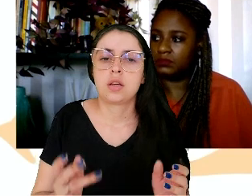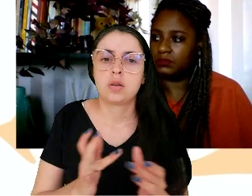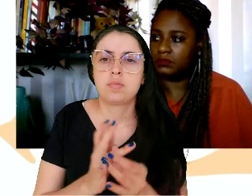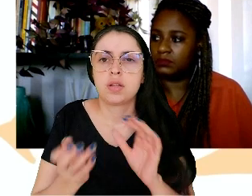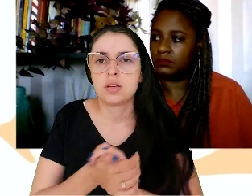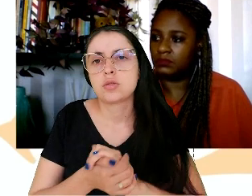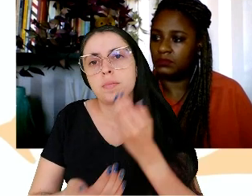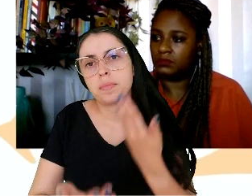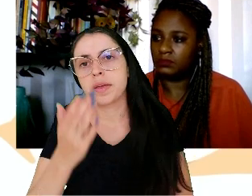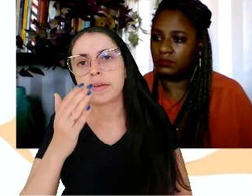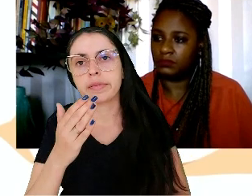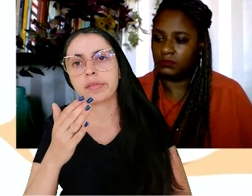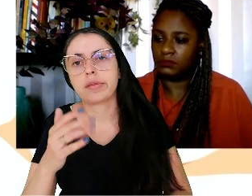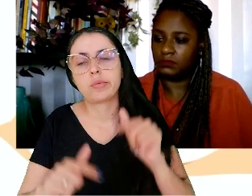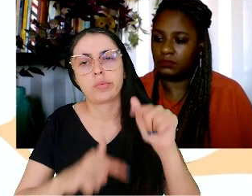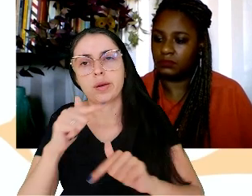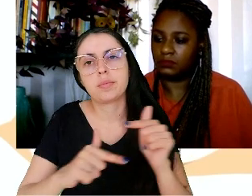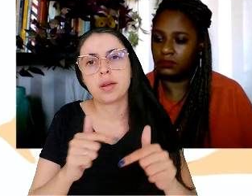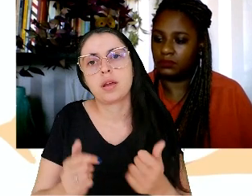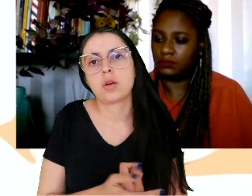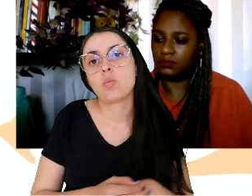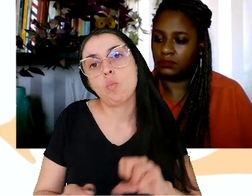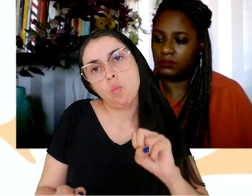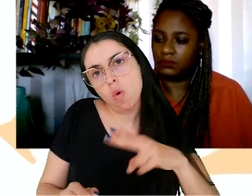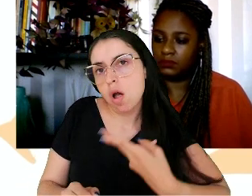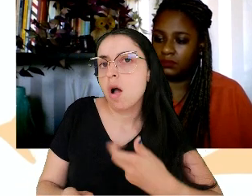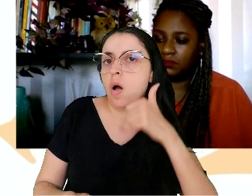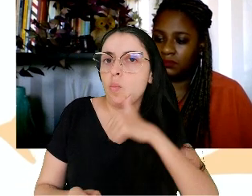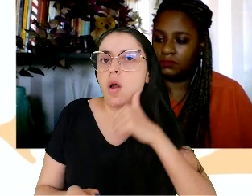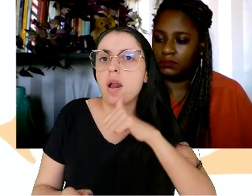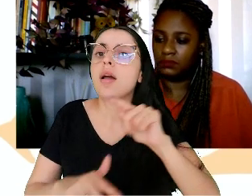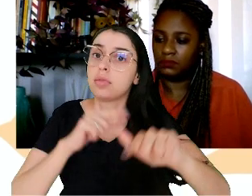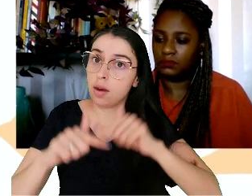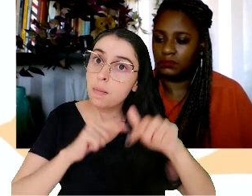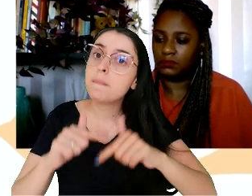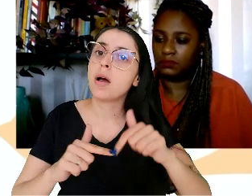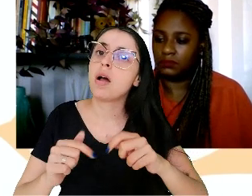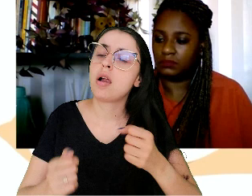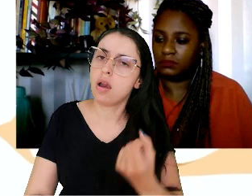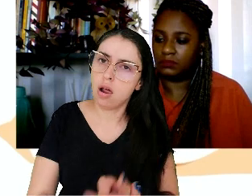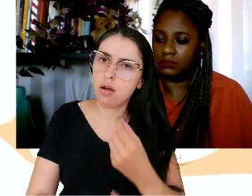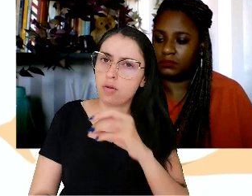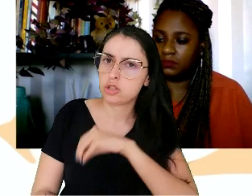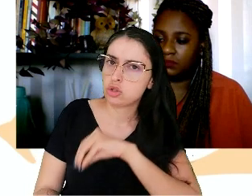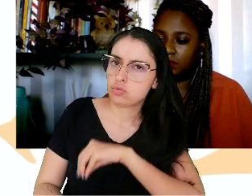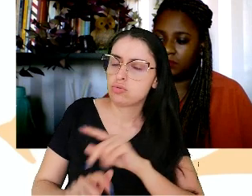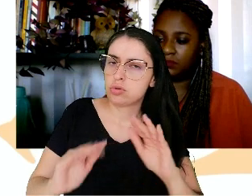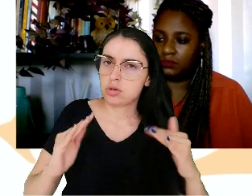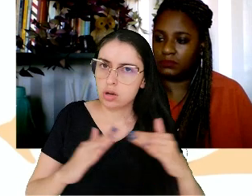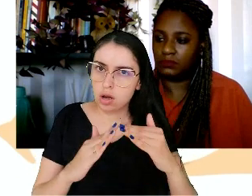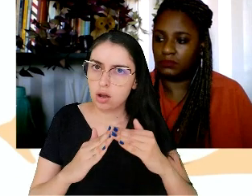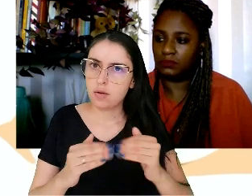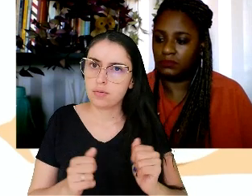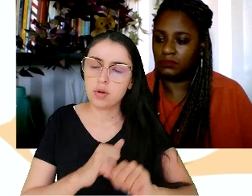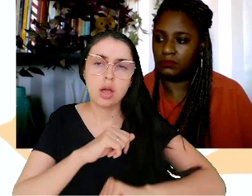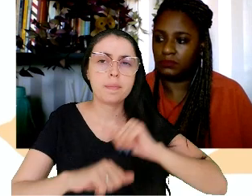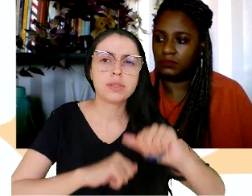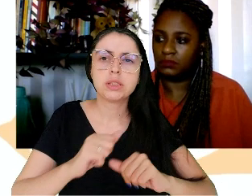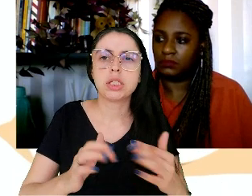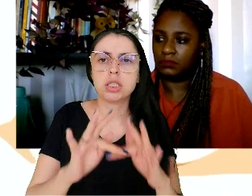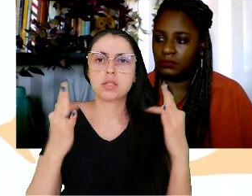perderam o emprego ou de mulheres que são as mantenedoras do lar, requerem um rearranjo